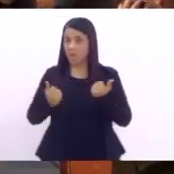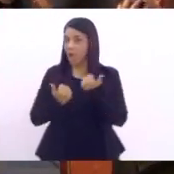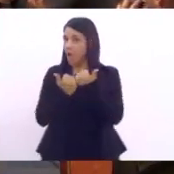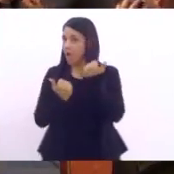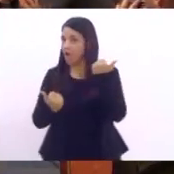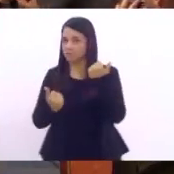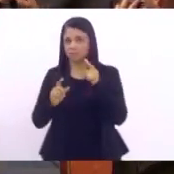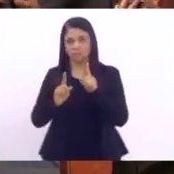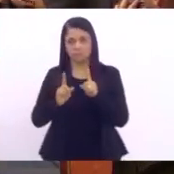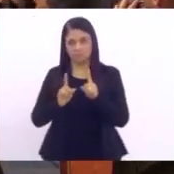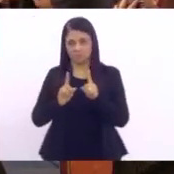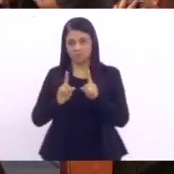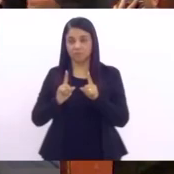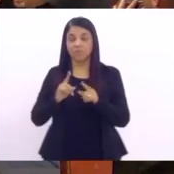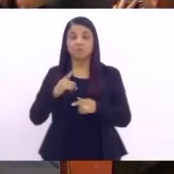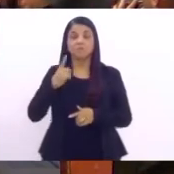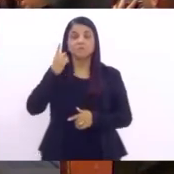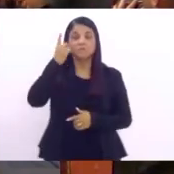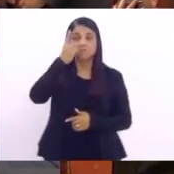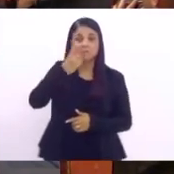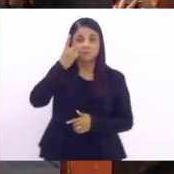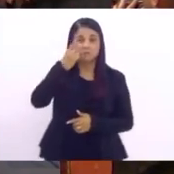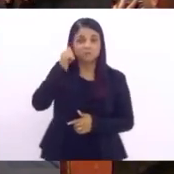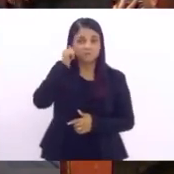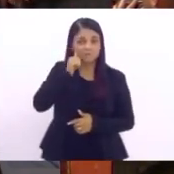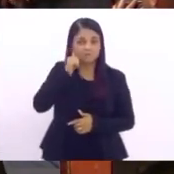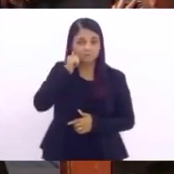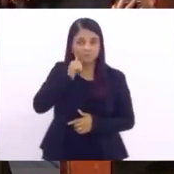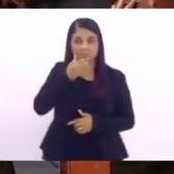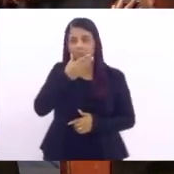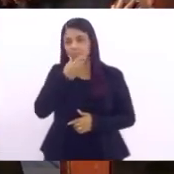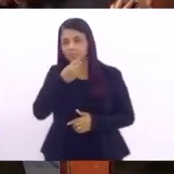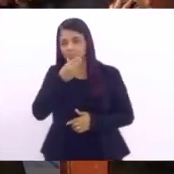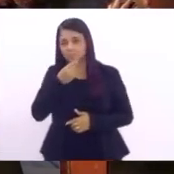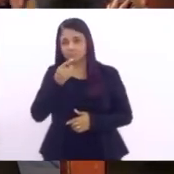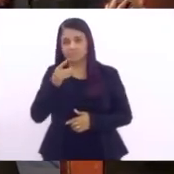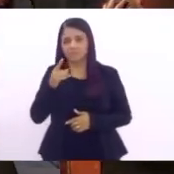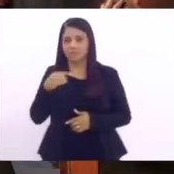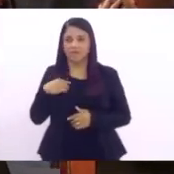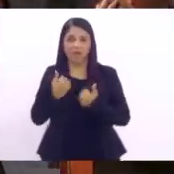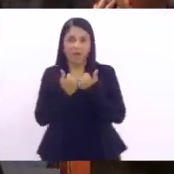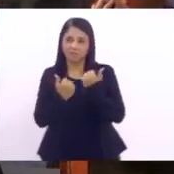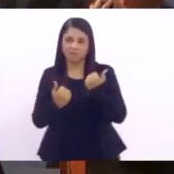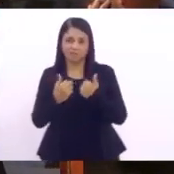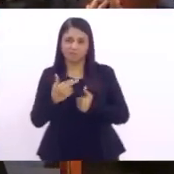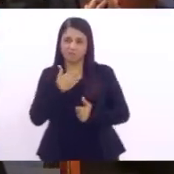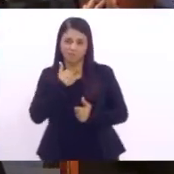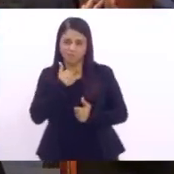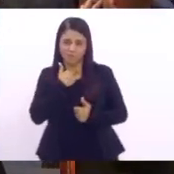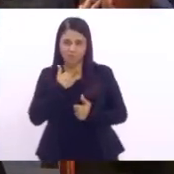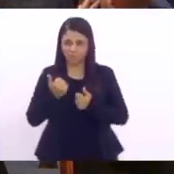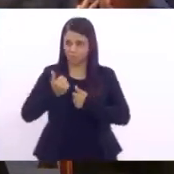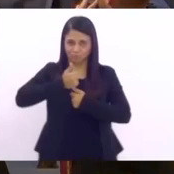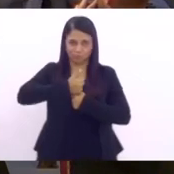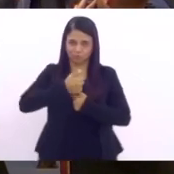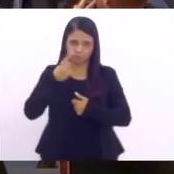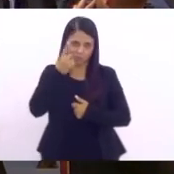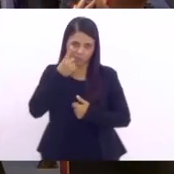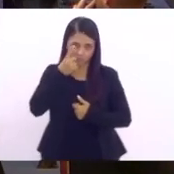deputada. Não vale assessor vir tirar foto no lugar do deputado e da deputada. Tem que